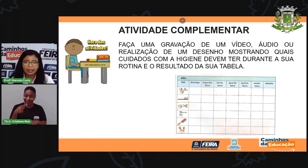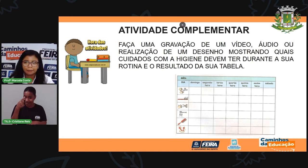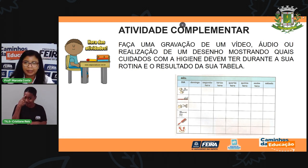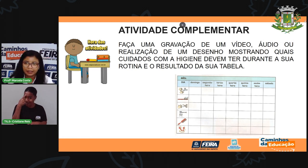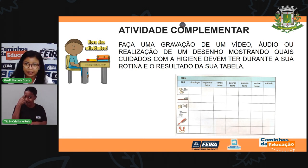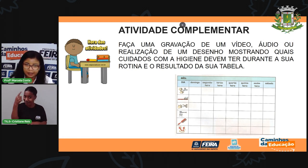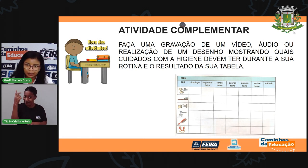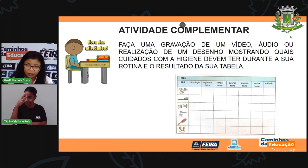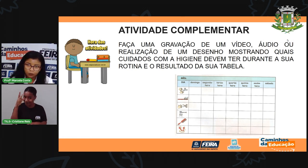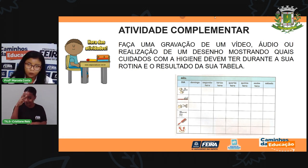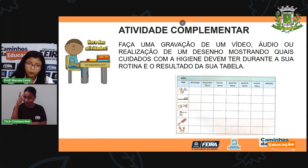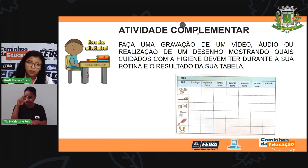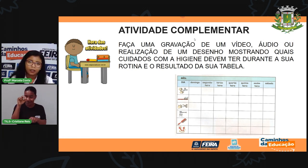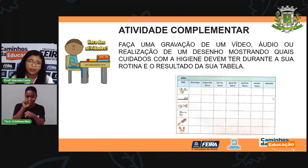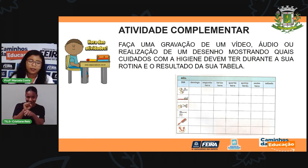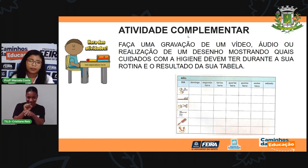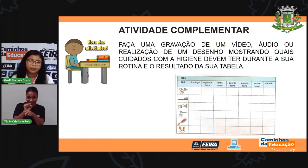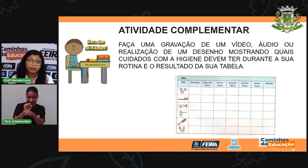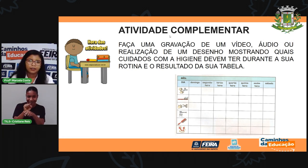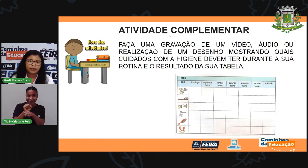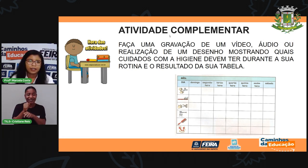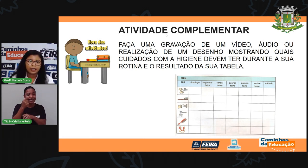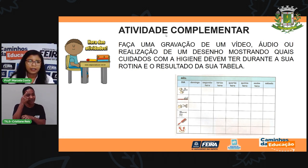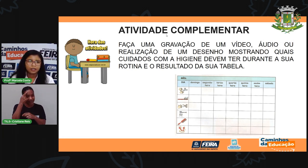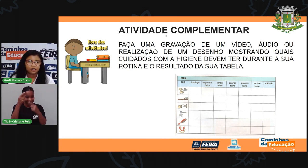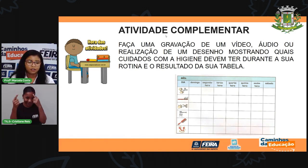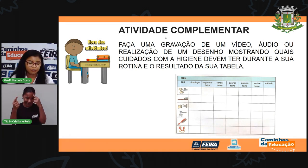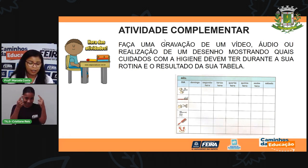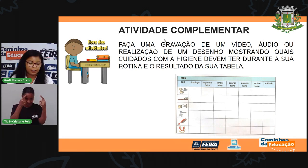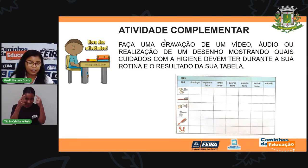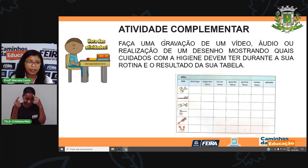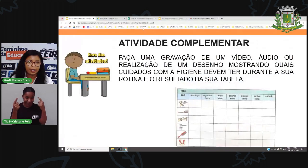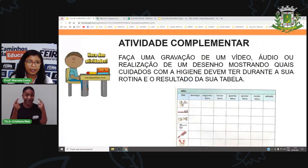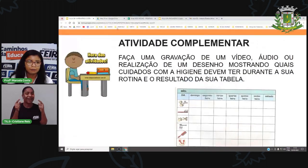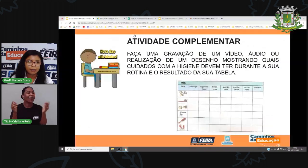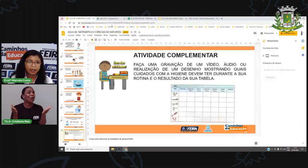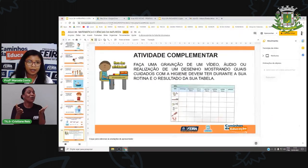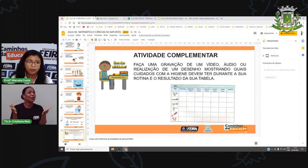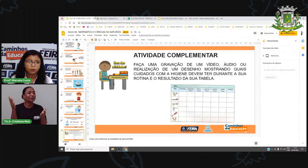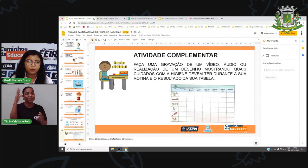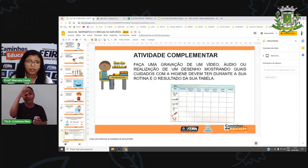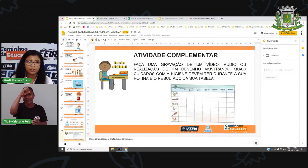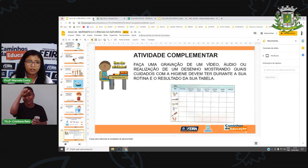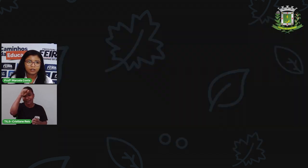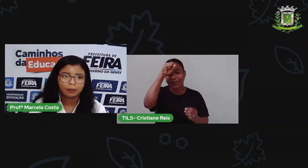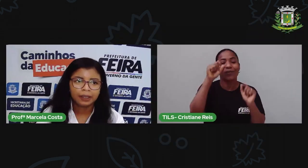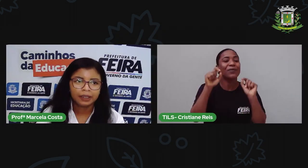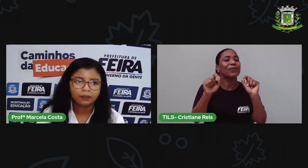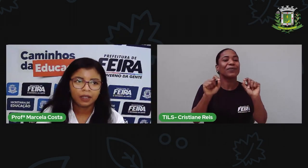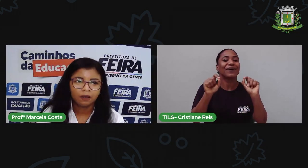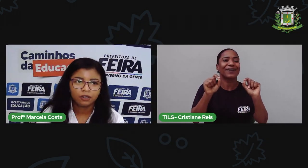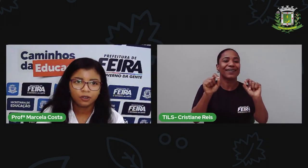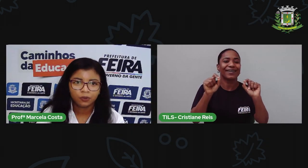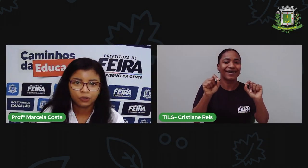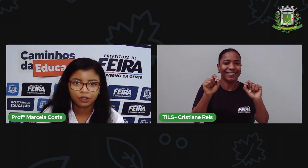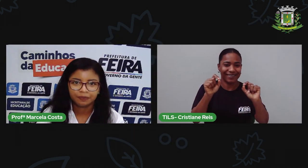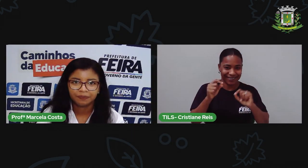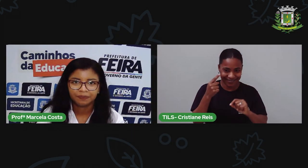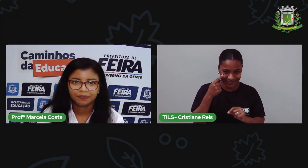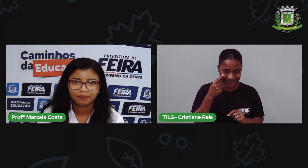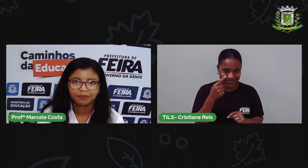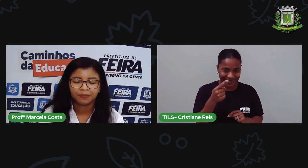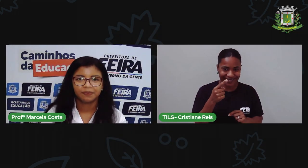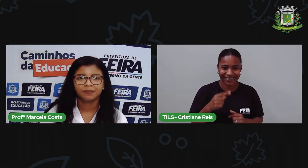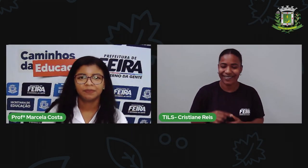Vou parar aqui a apresentação. E aí a gente vai relembrar o que a gente aprendeu na aula de hoje.